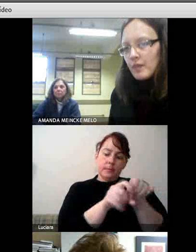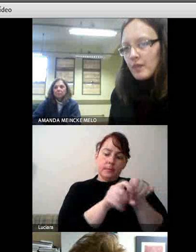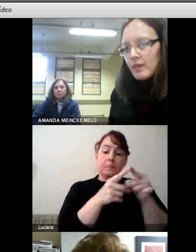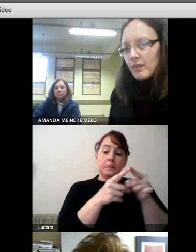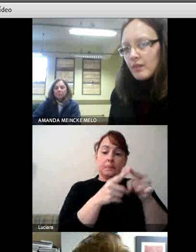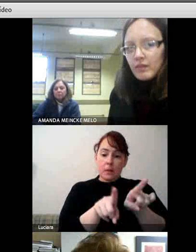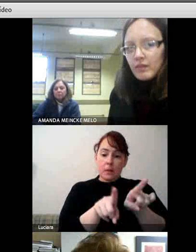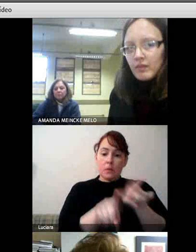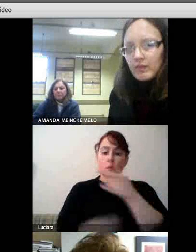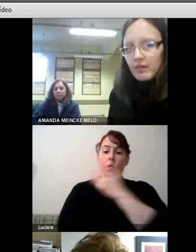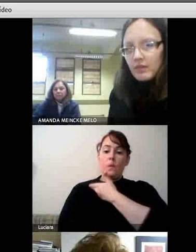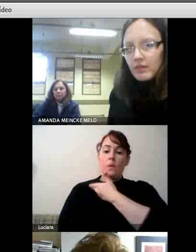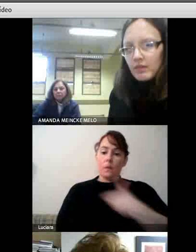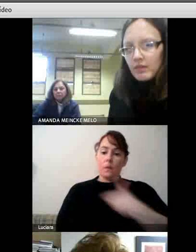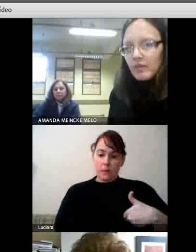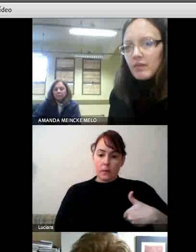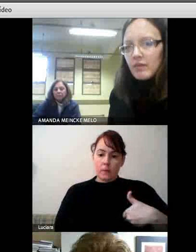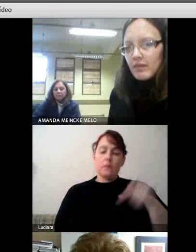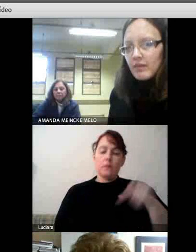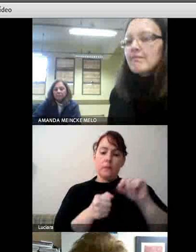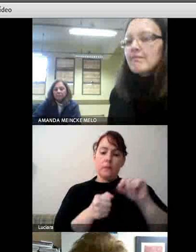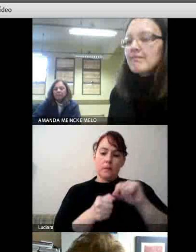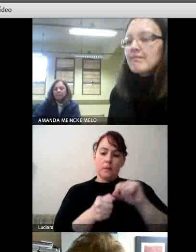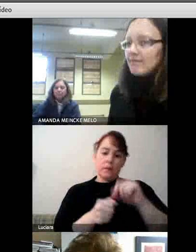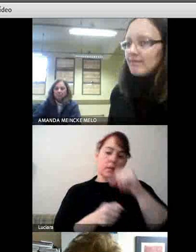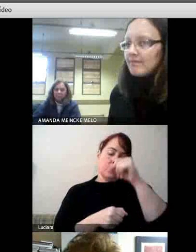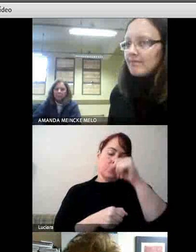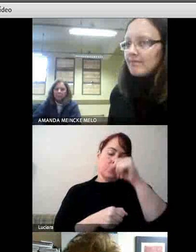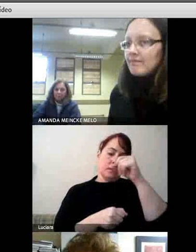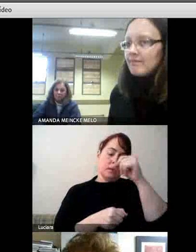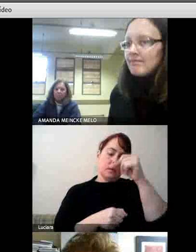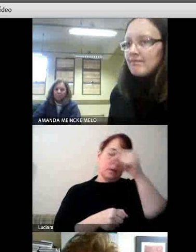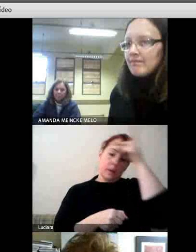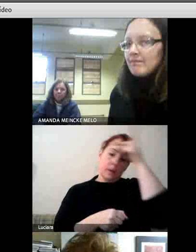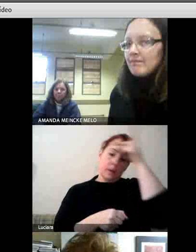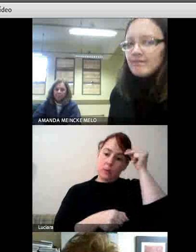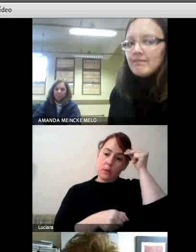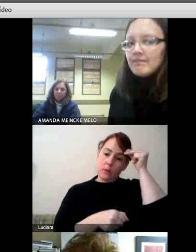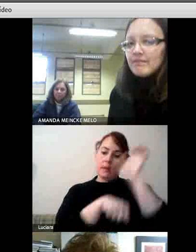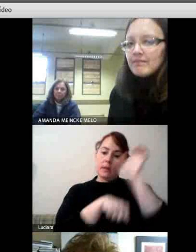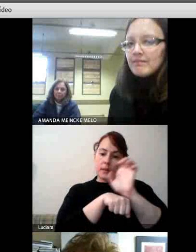professor. Então, a importância de termos políticas